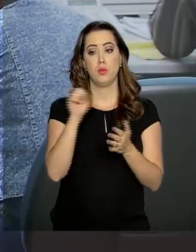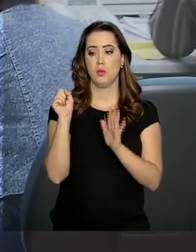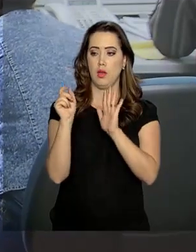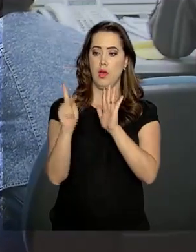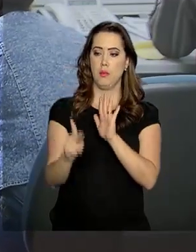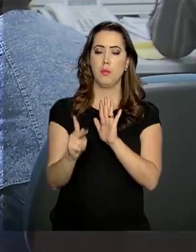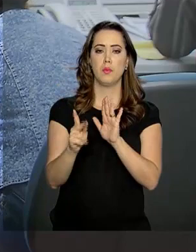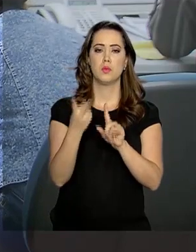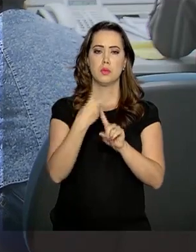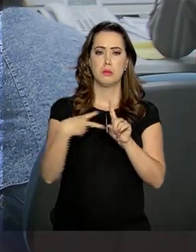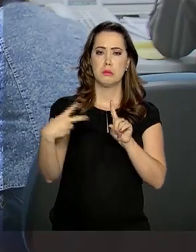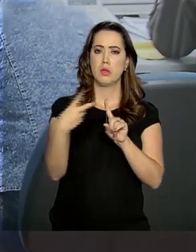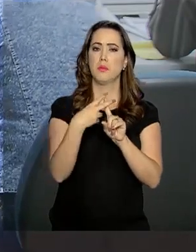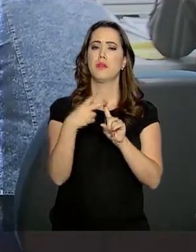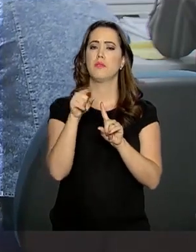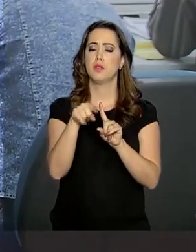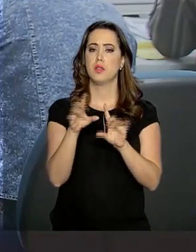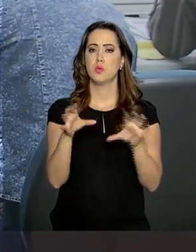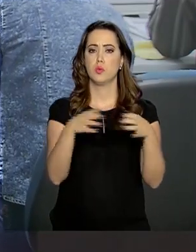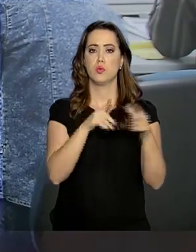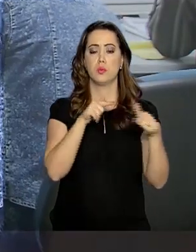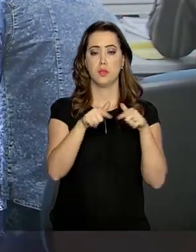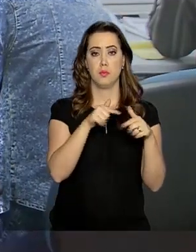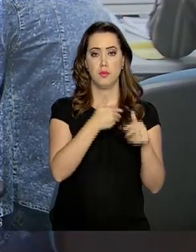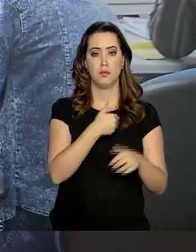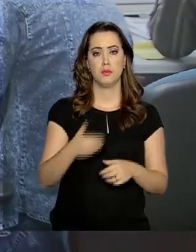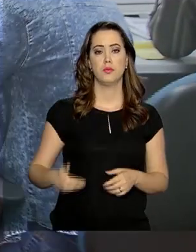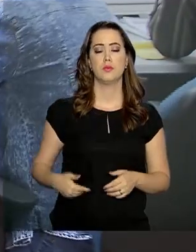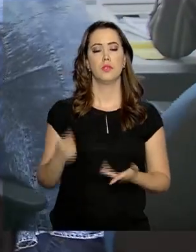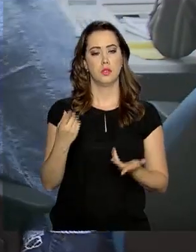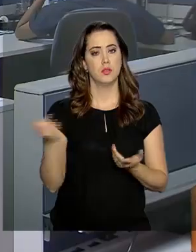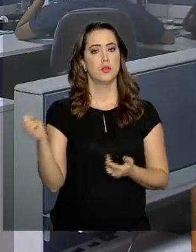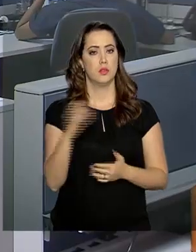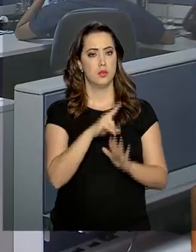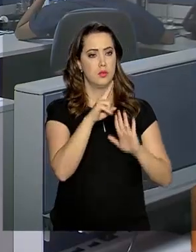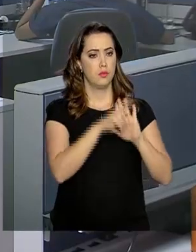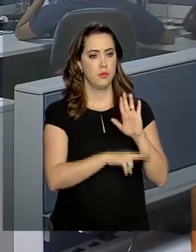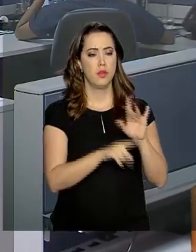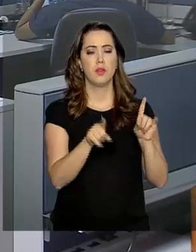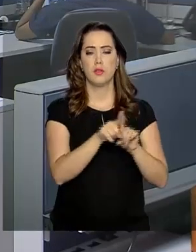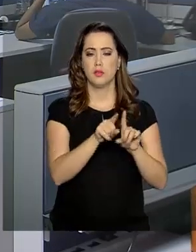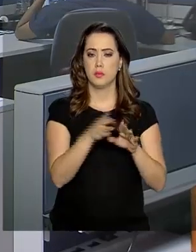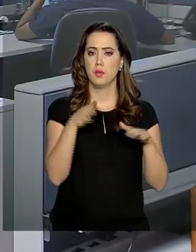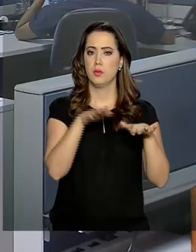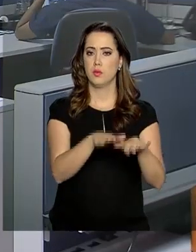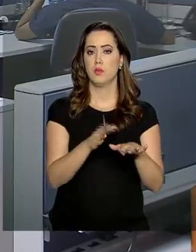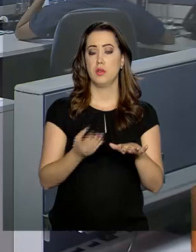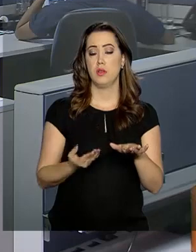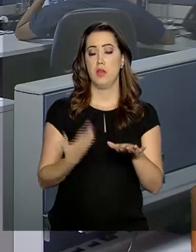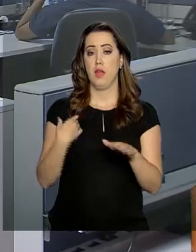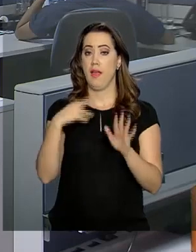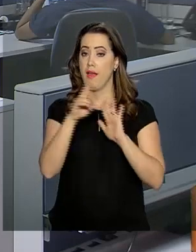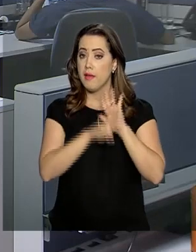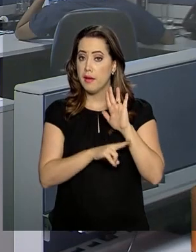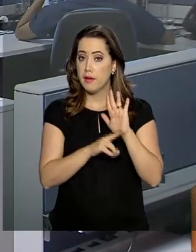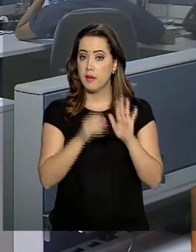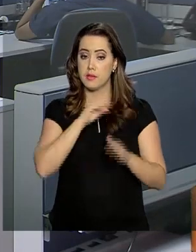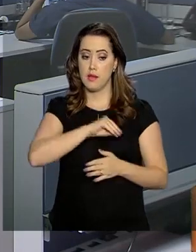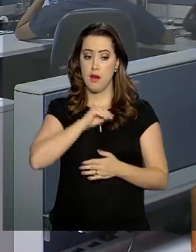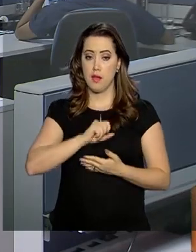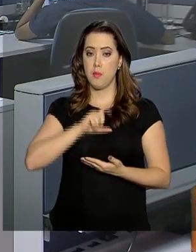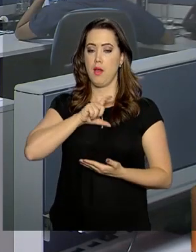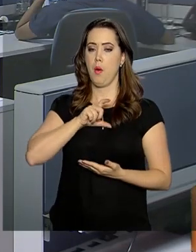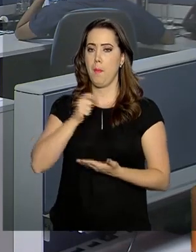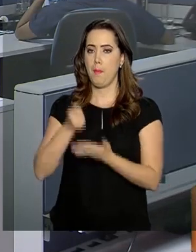Por isso, a nova Previdência também inclui esses trabalhadores. Vale a regra, quem ganha mais, paga mais. Quem ganha